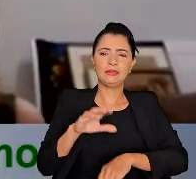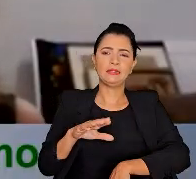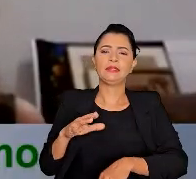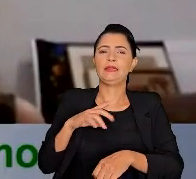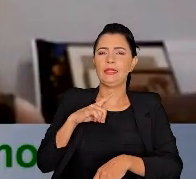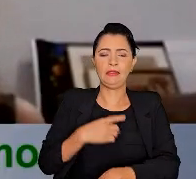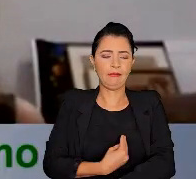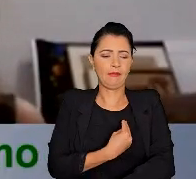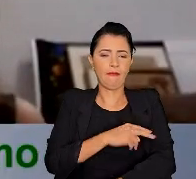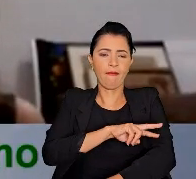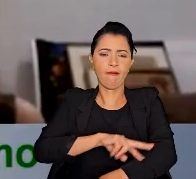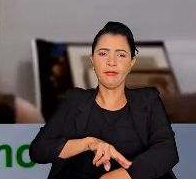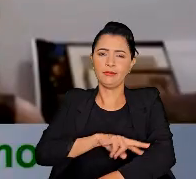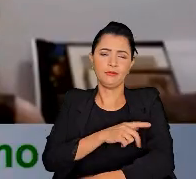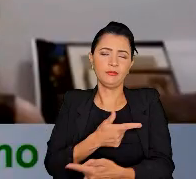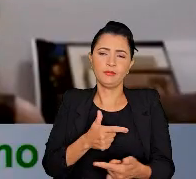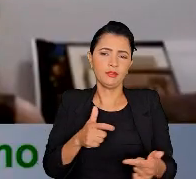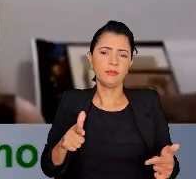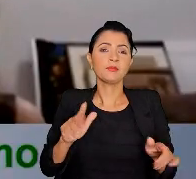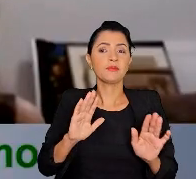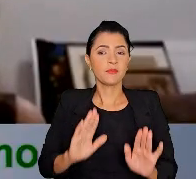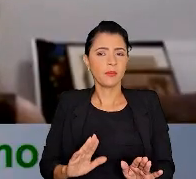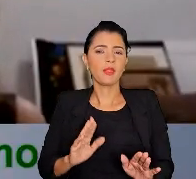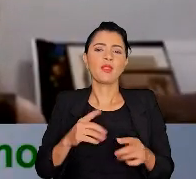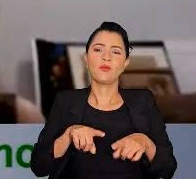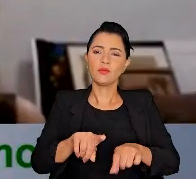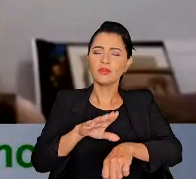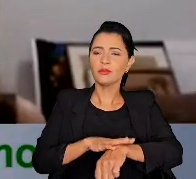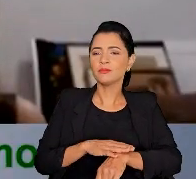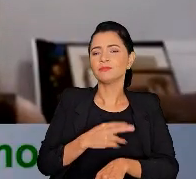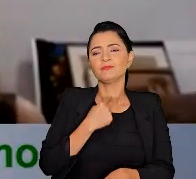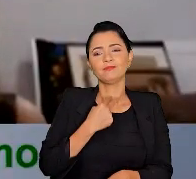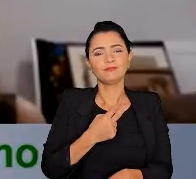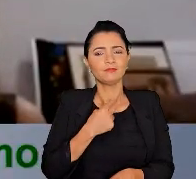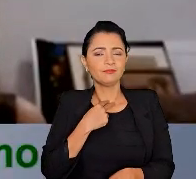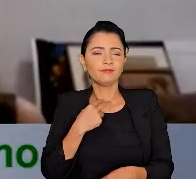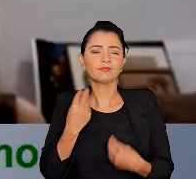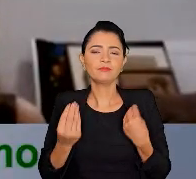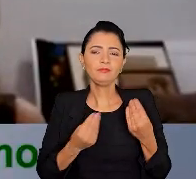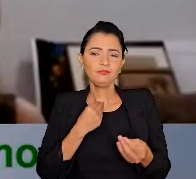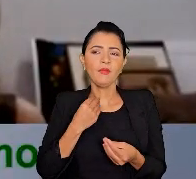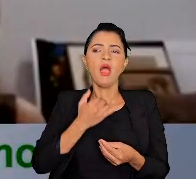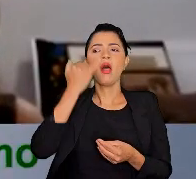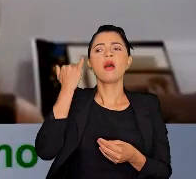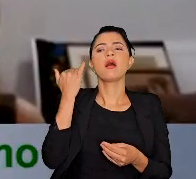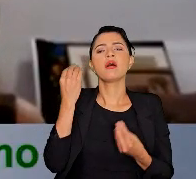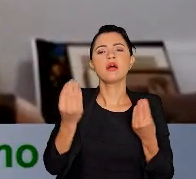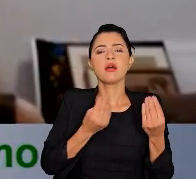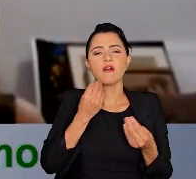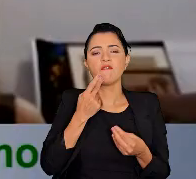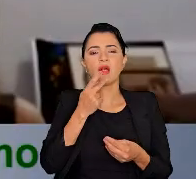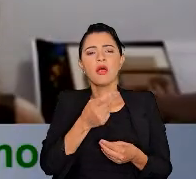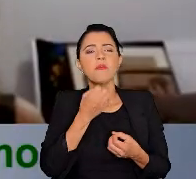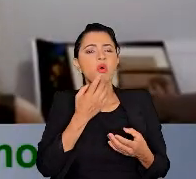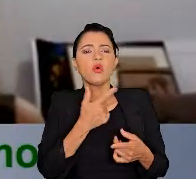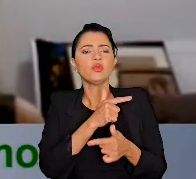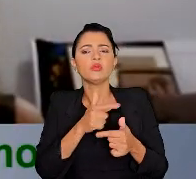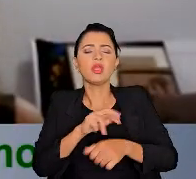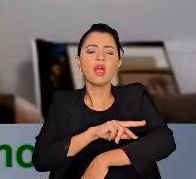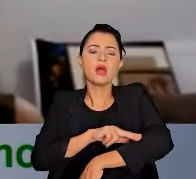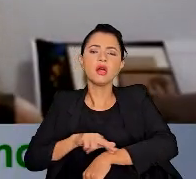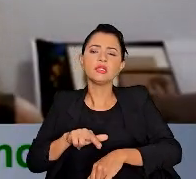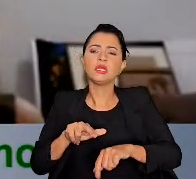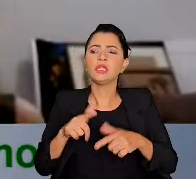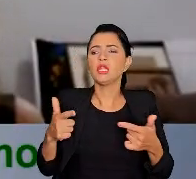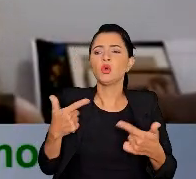de raças. Mas, ao mesmo tempo, eu insisto, nós não podemos cair na armadilha de falar assim, bom, por que não existem raças, então